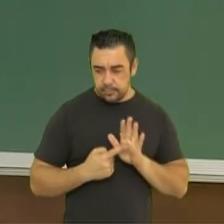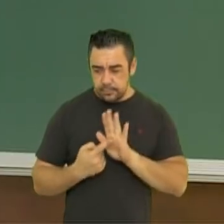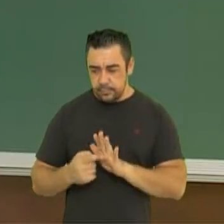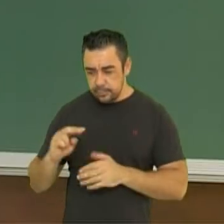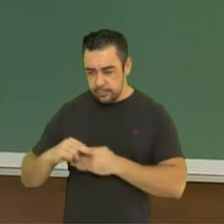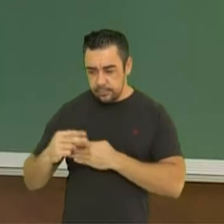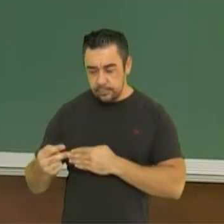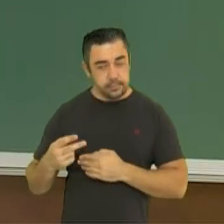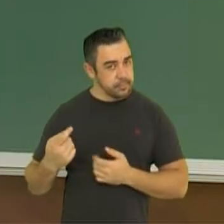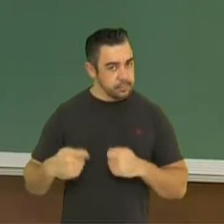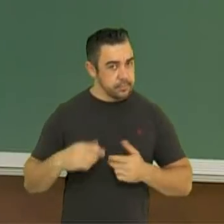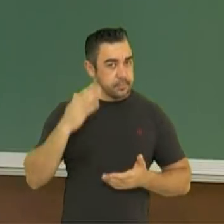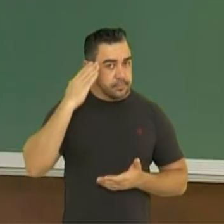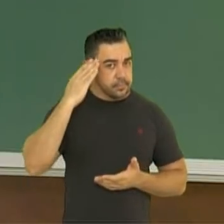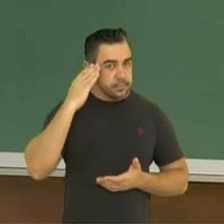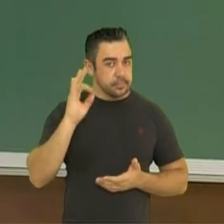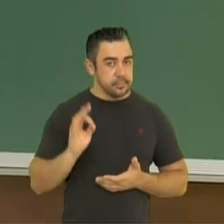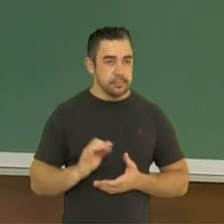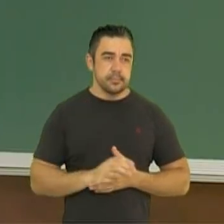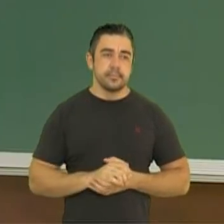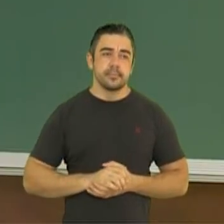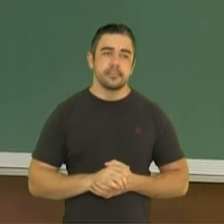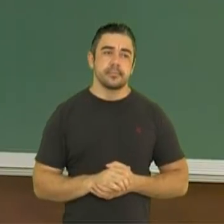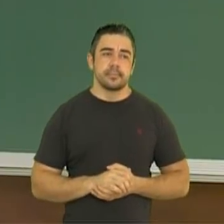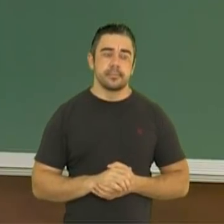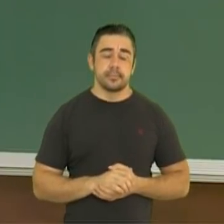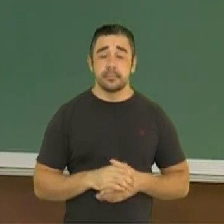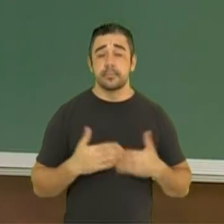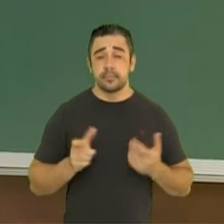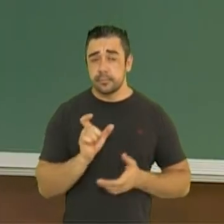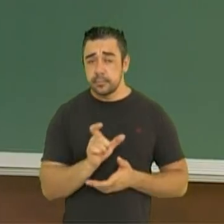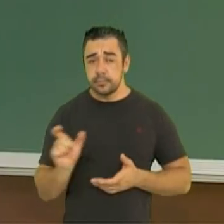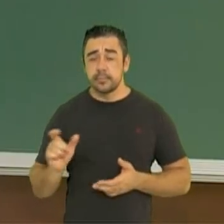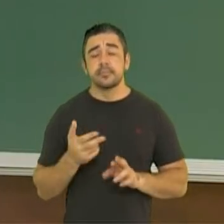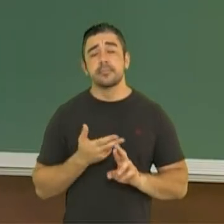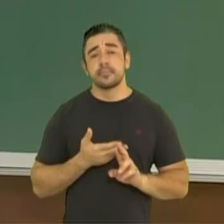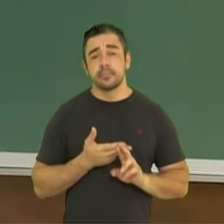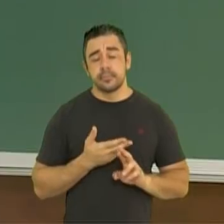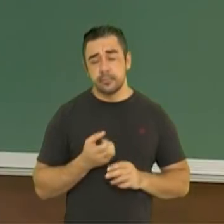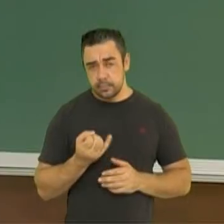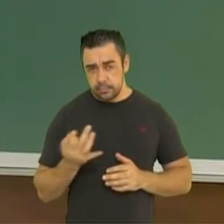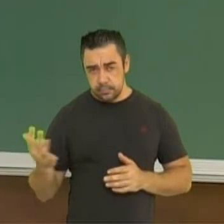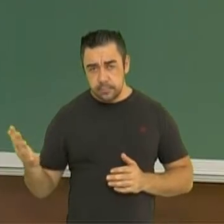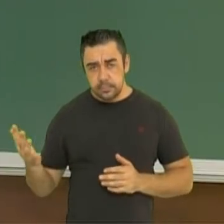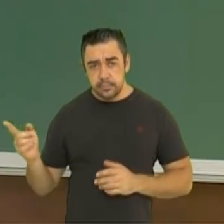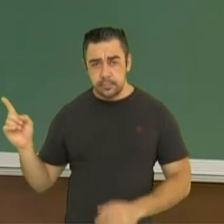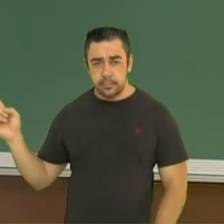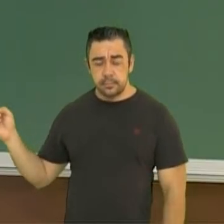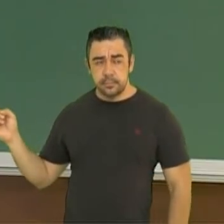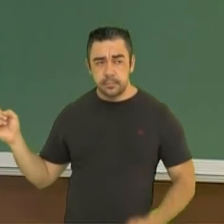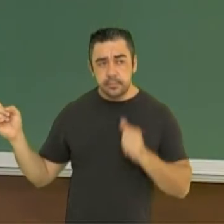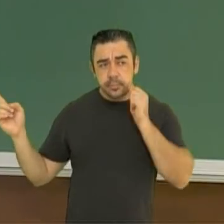Tenha bastante consciência ao utilizar esse tipo de argumento. E quais são alguns, né, dos possíveis